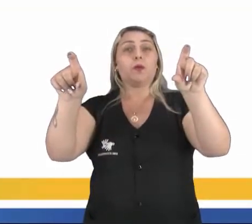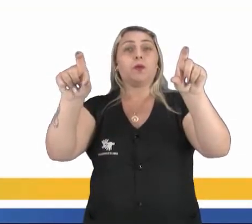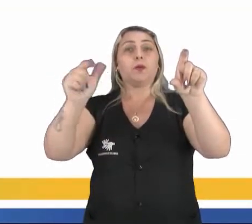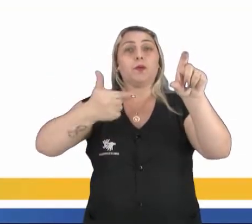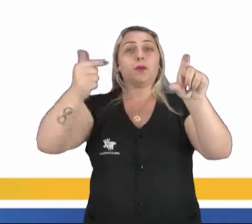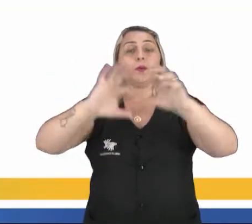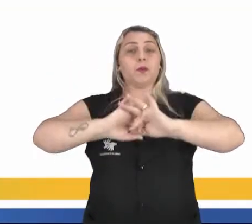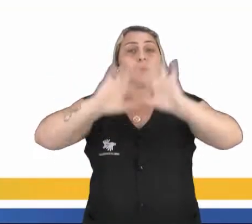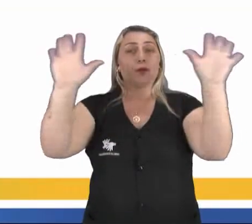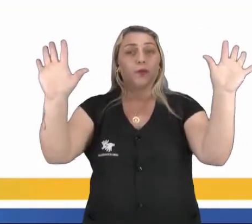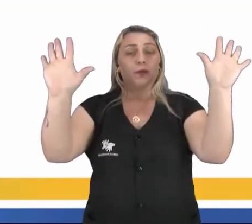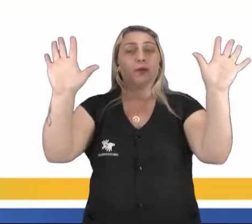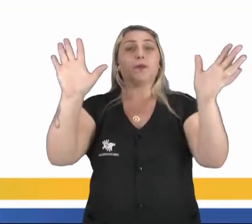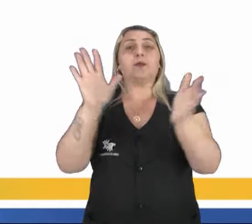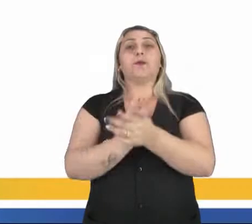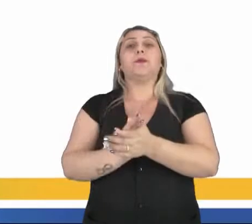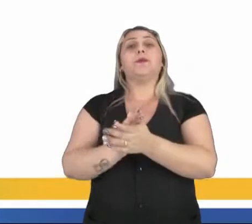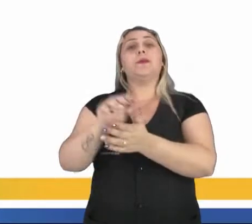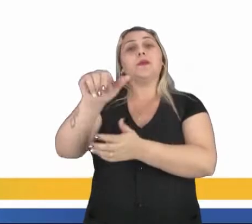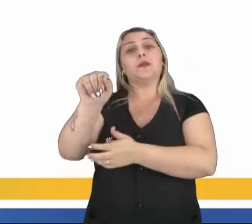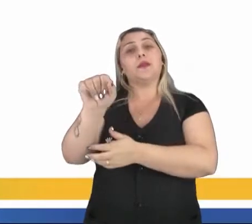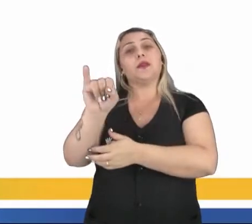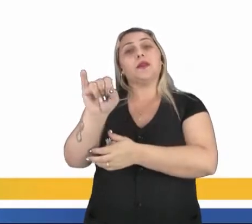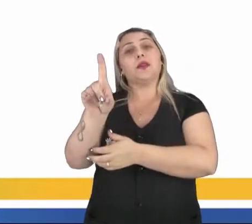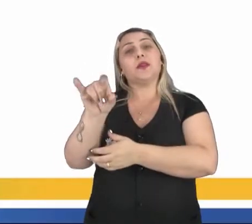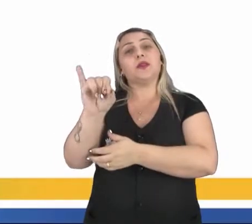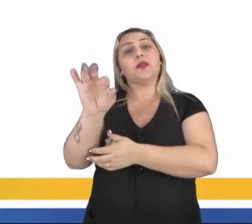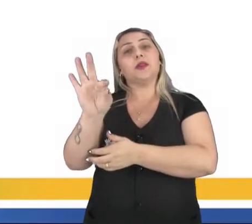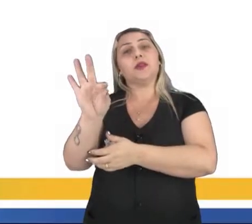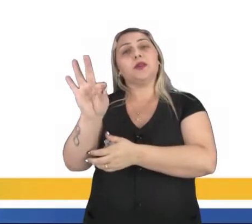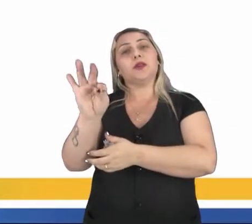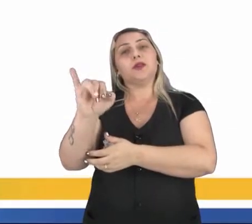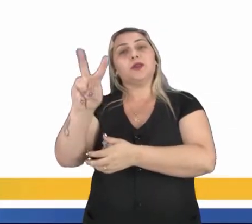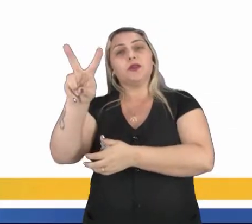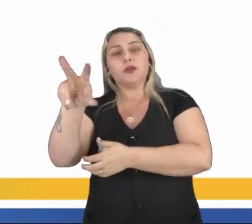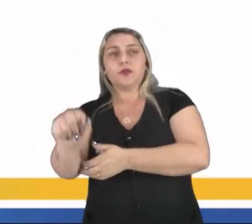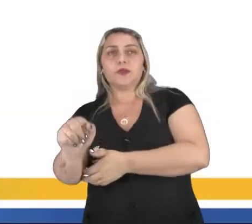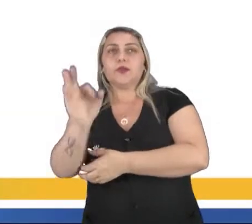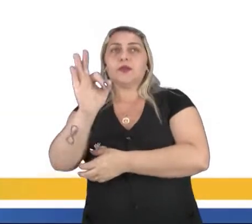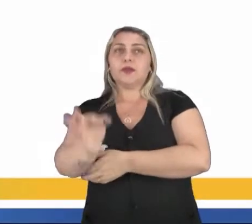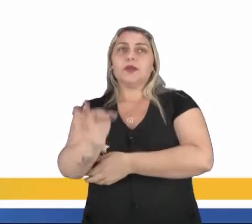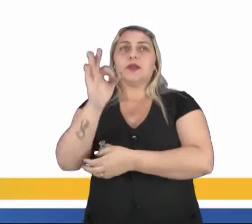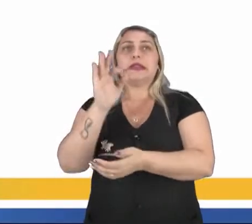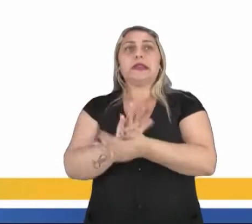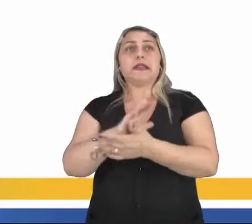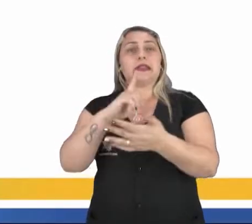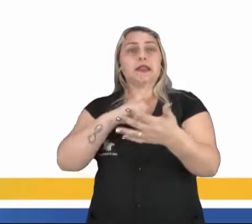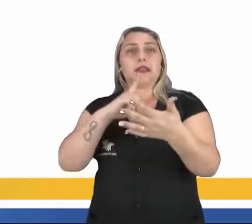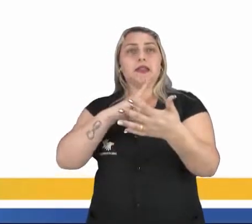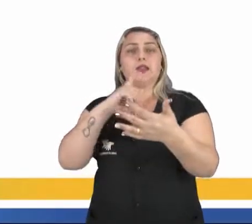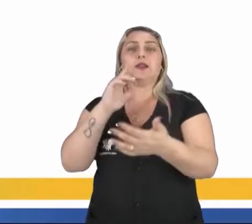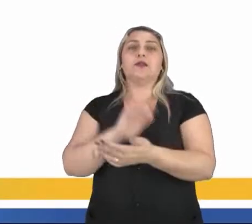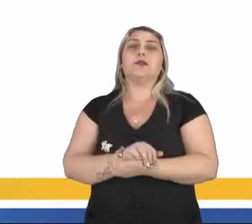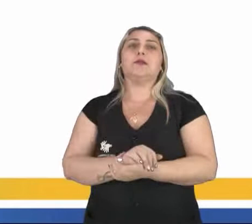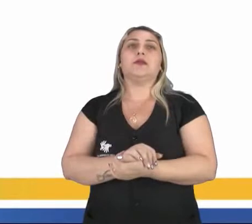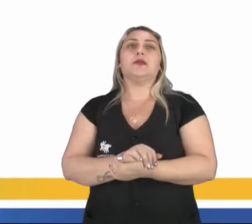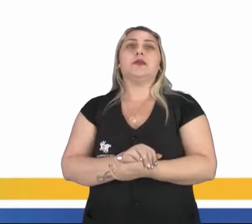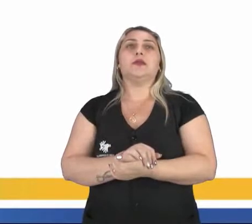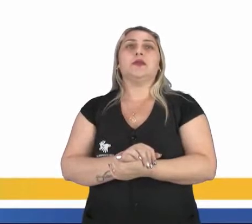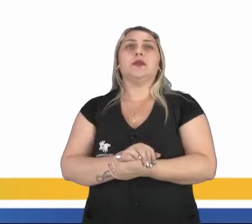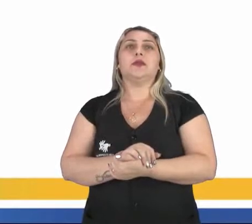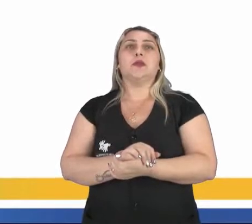coordenada, sindética, aditiva, tá certo? E também nós temos